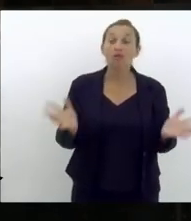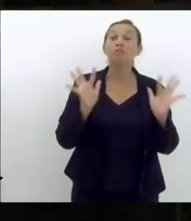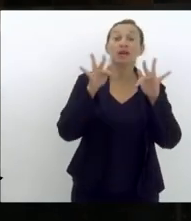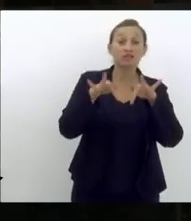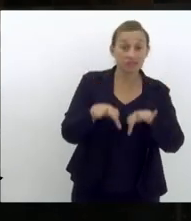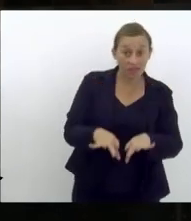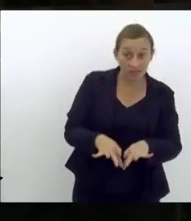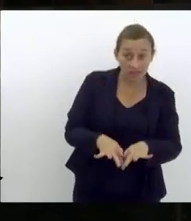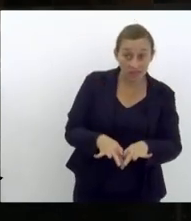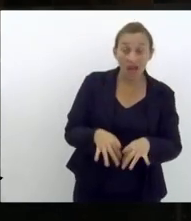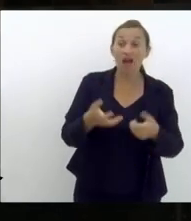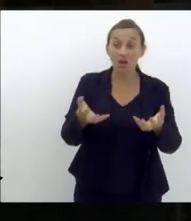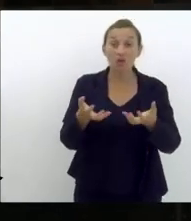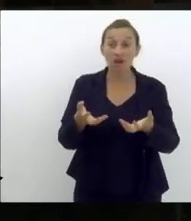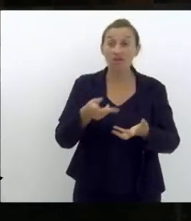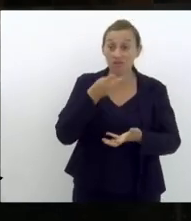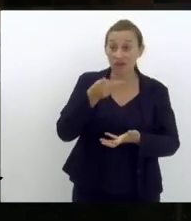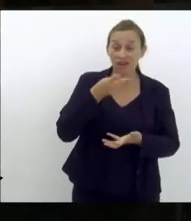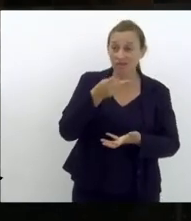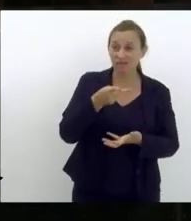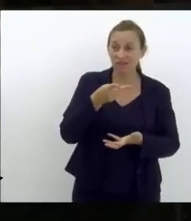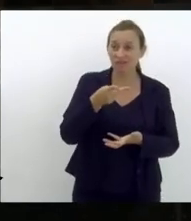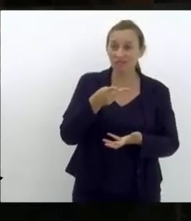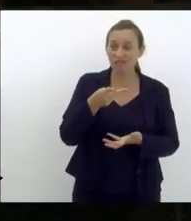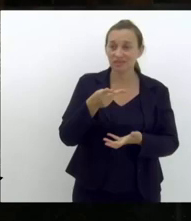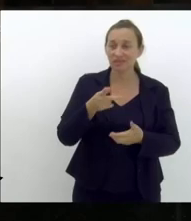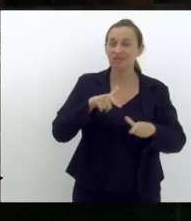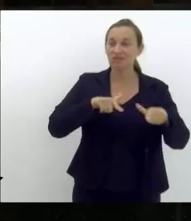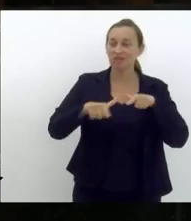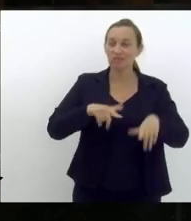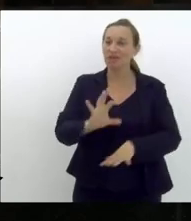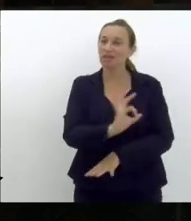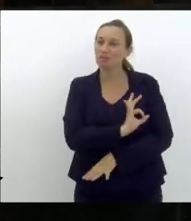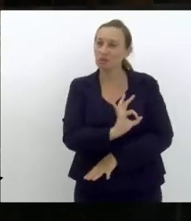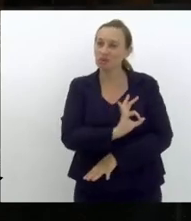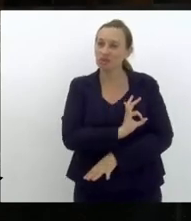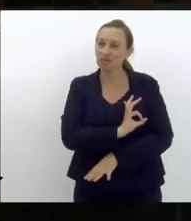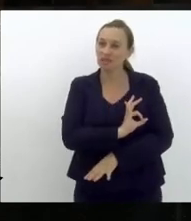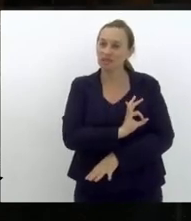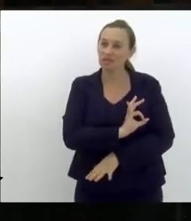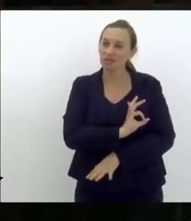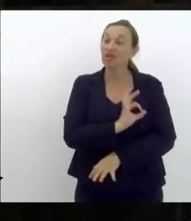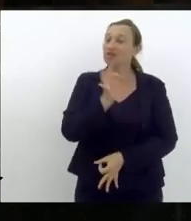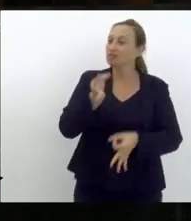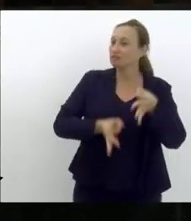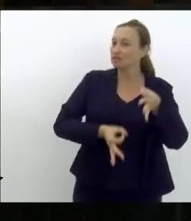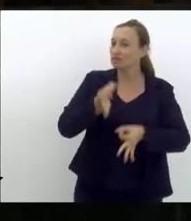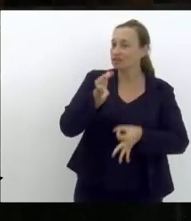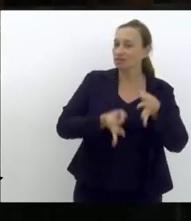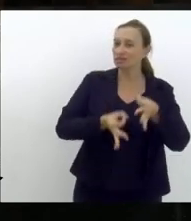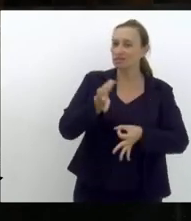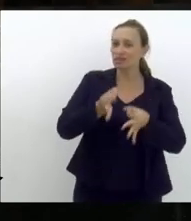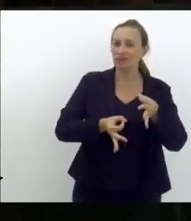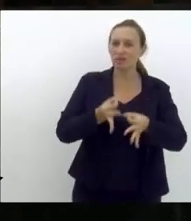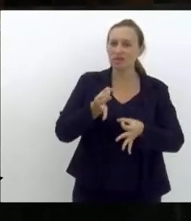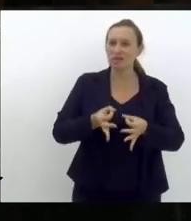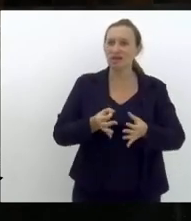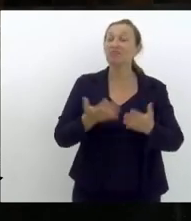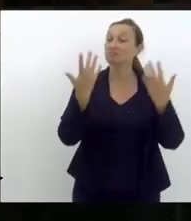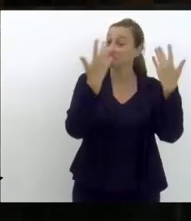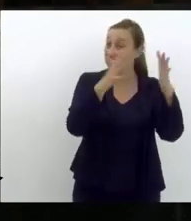concluir eu quero dizer que a operação policial teve justificativa e eu quero